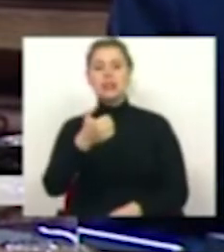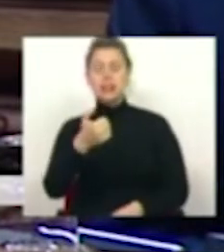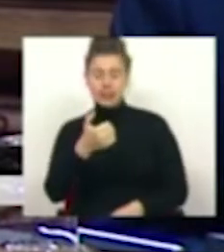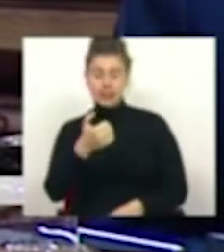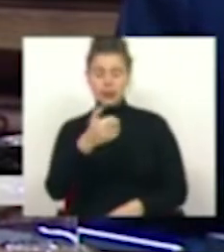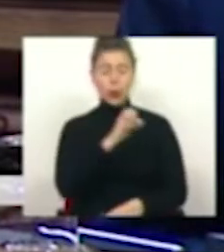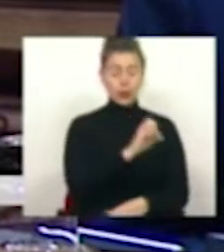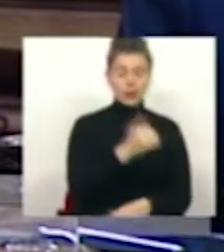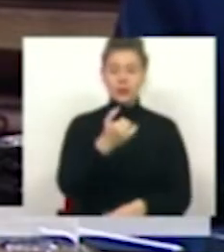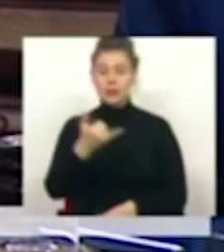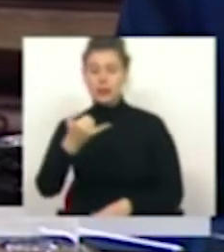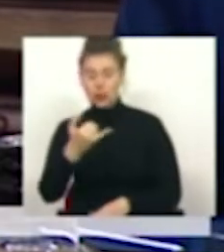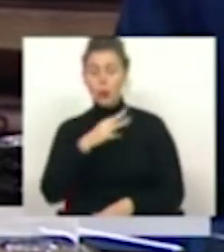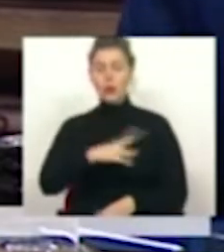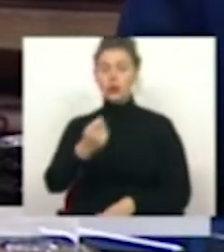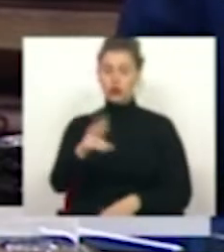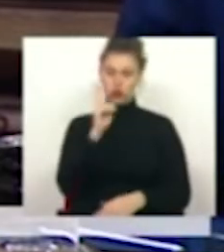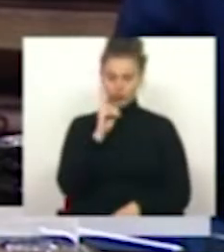e o